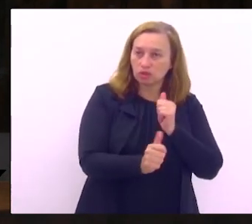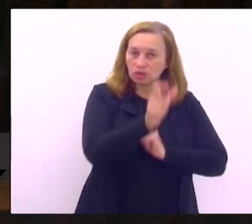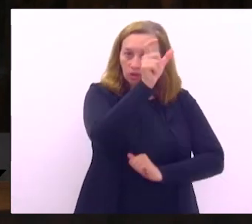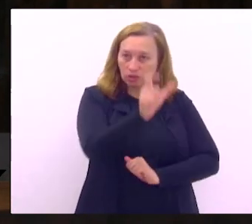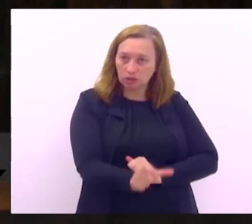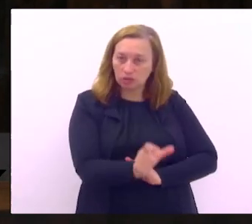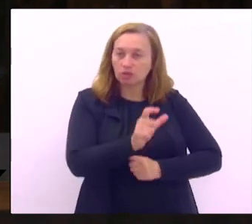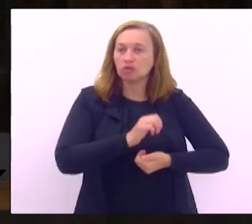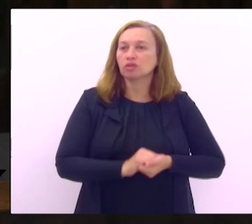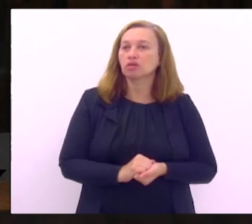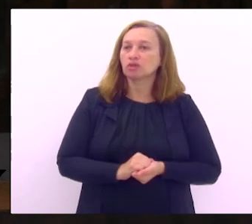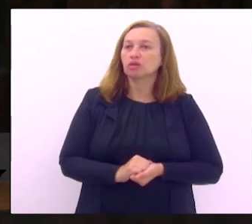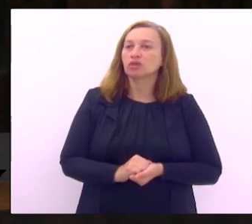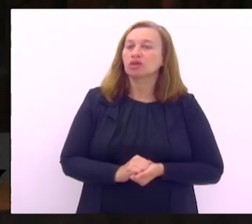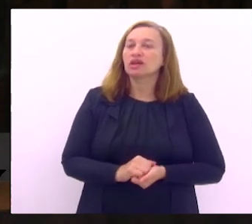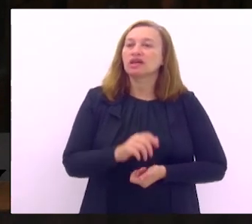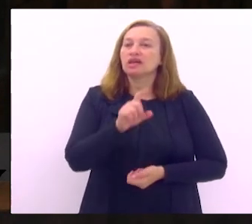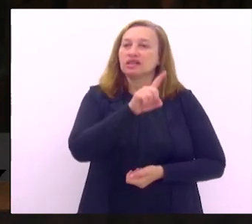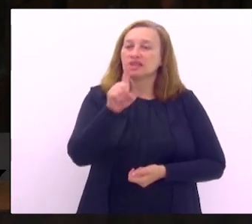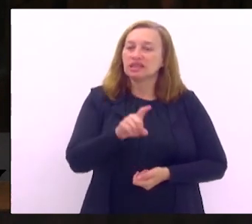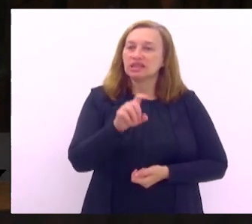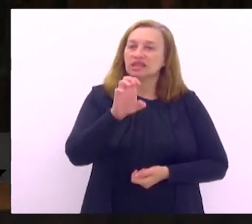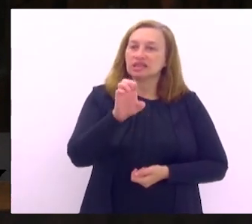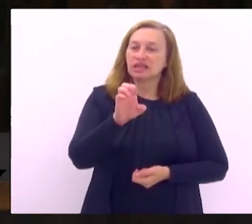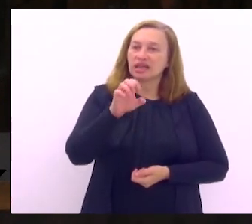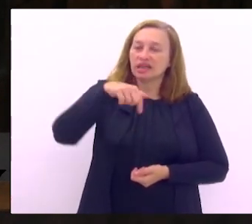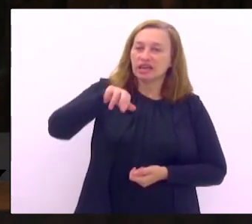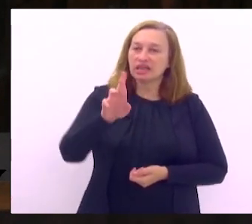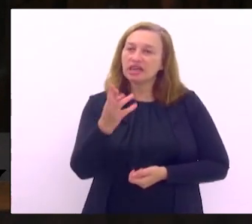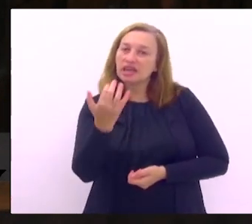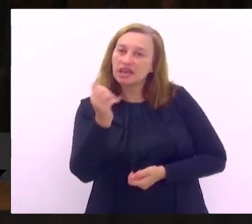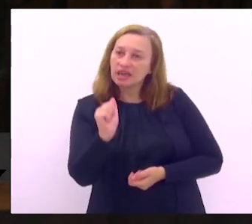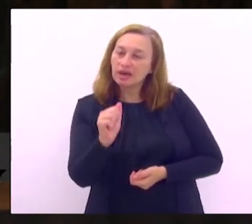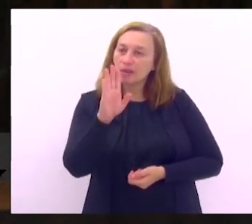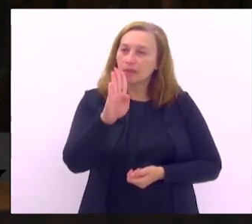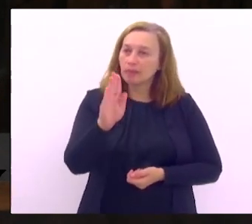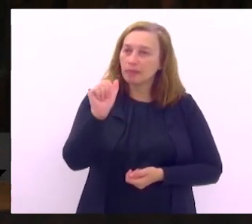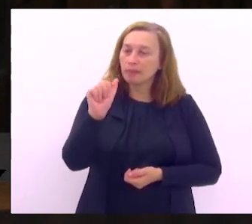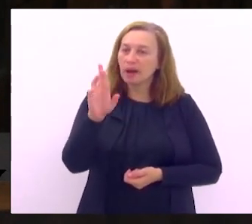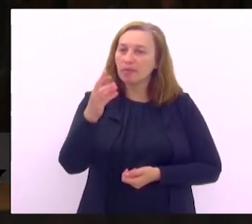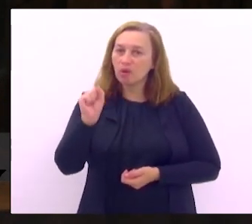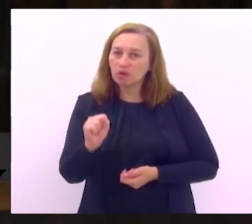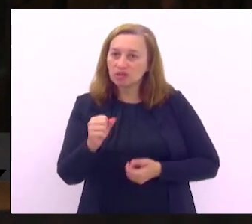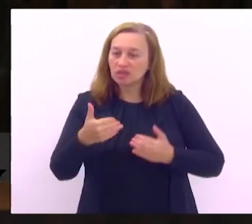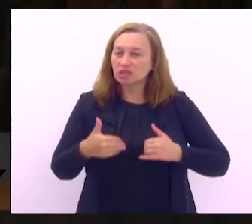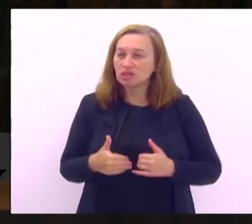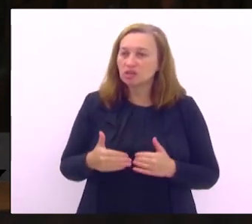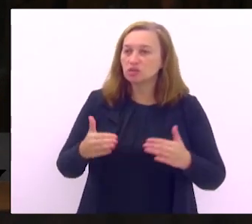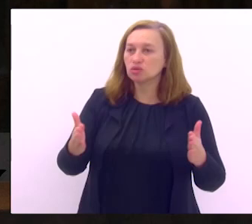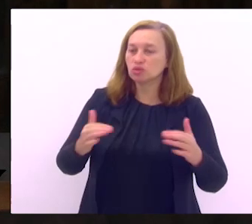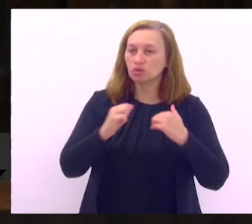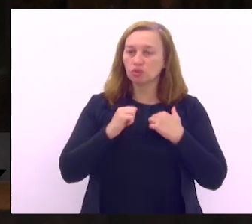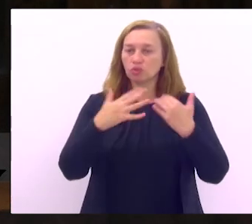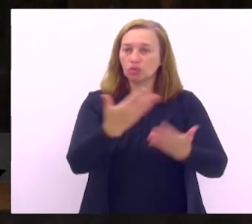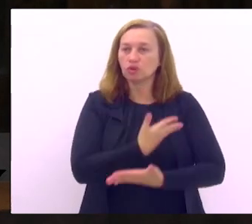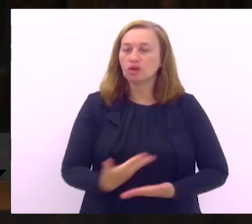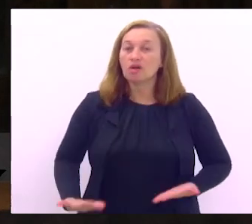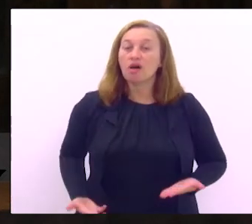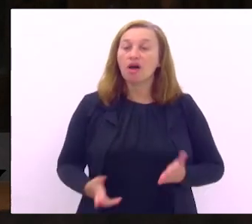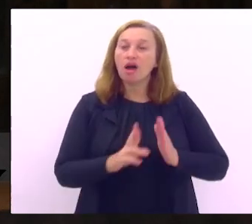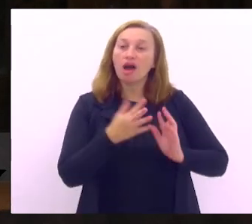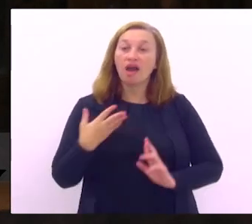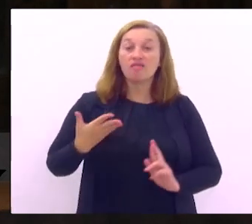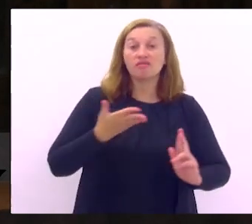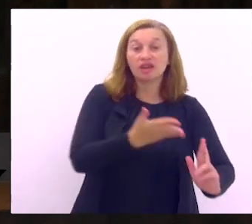tendo na figura do Zequinha Barbosa, que abriu essa nossa audiência pública, a referência de quanto